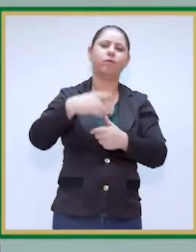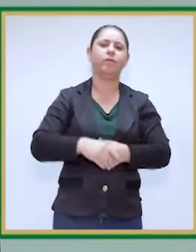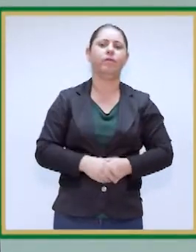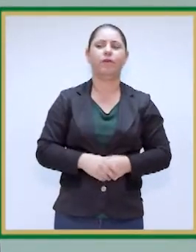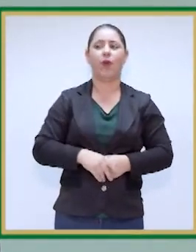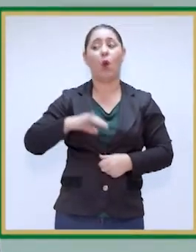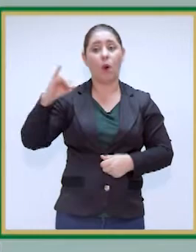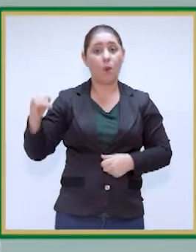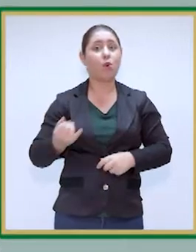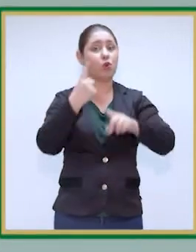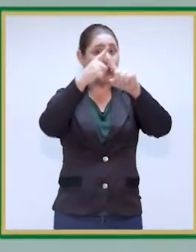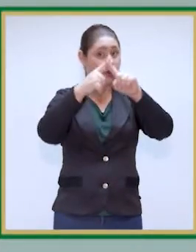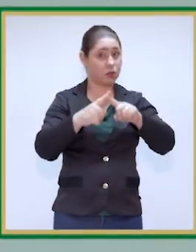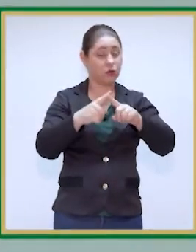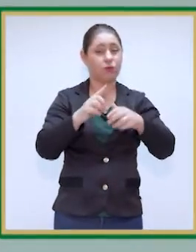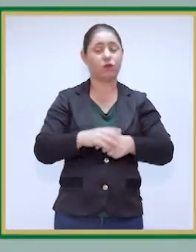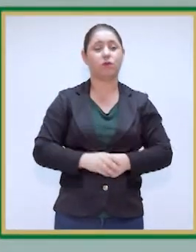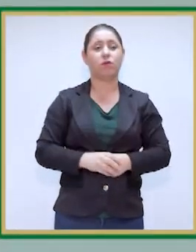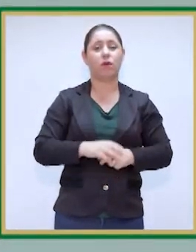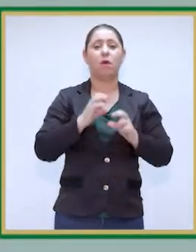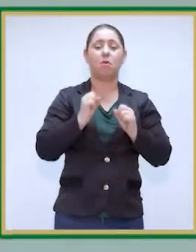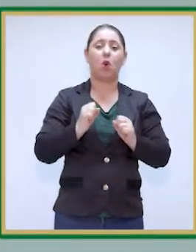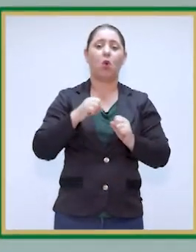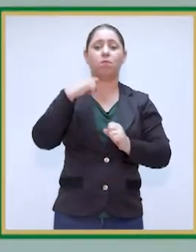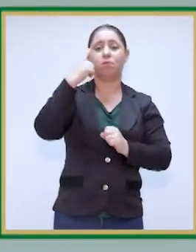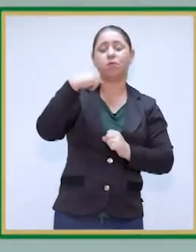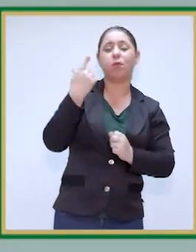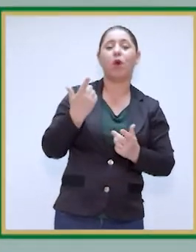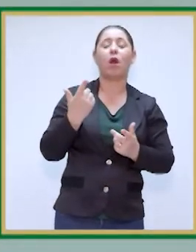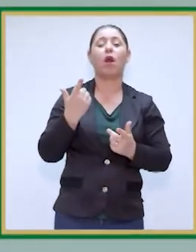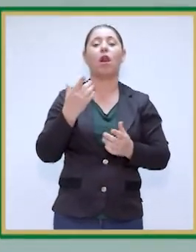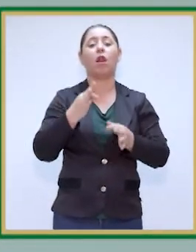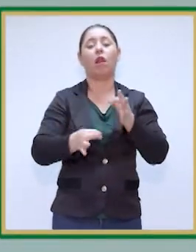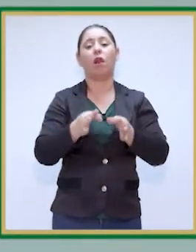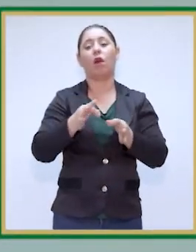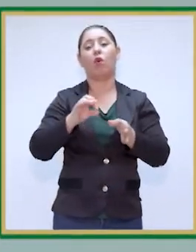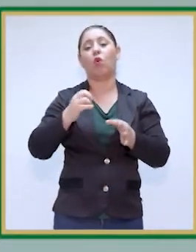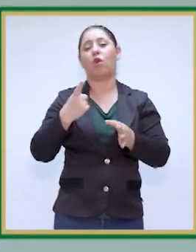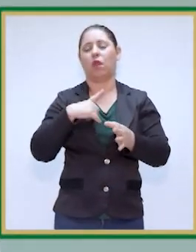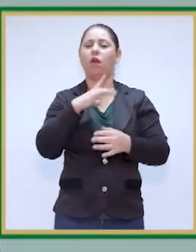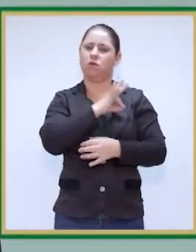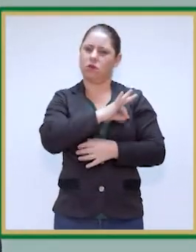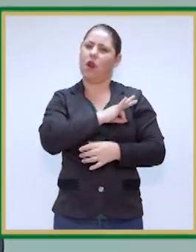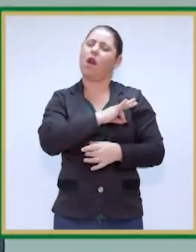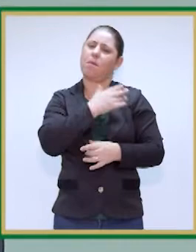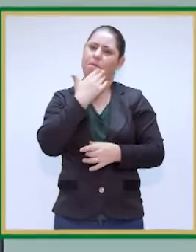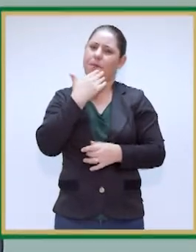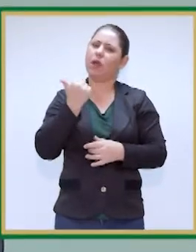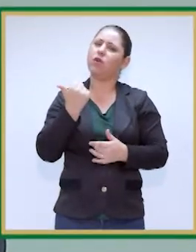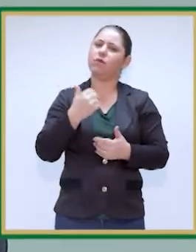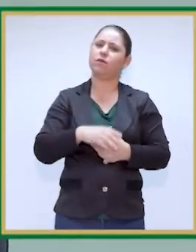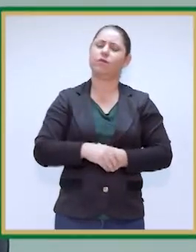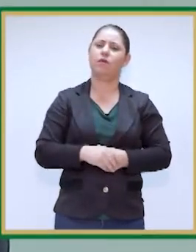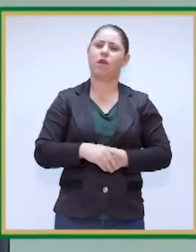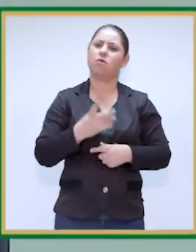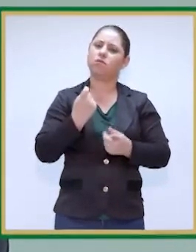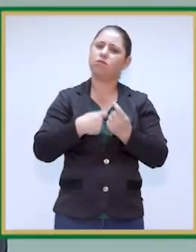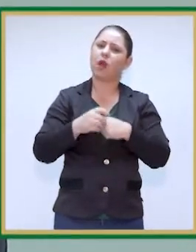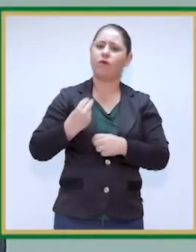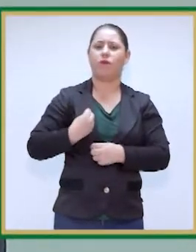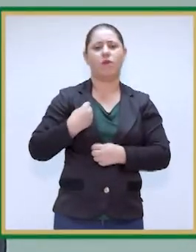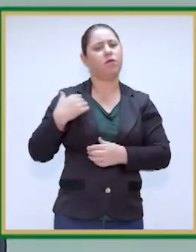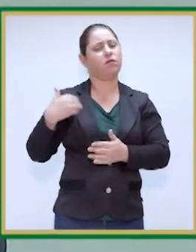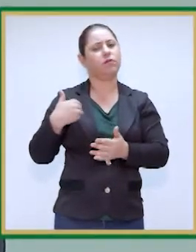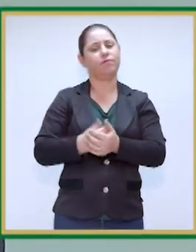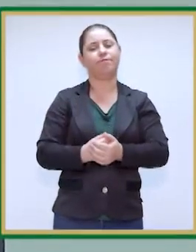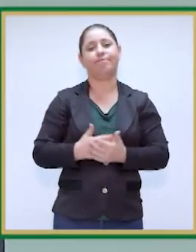direito, dá a oportunidade de fazer concurso, você pode ou ser advogado e ter uma rentabilidade, uma segurança